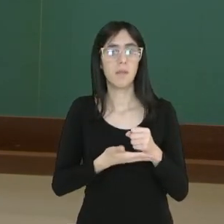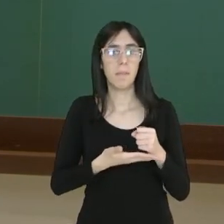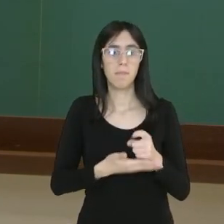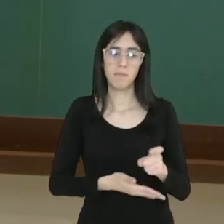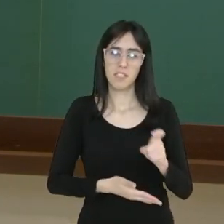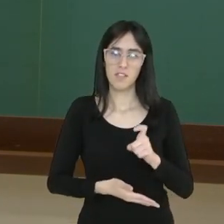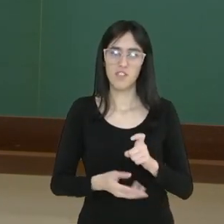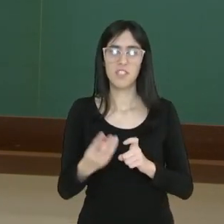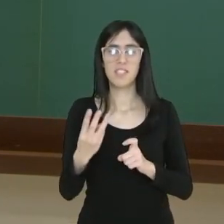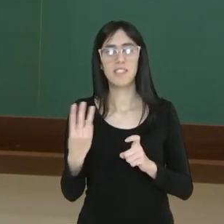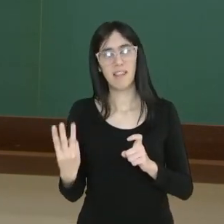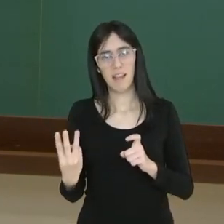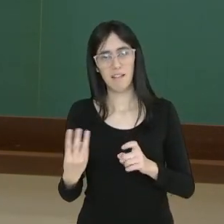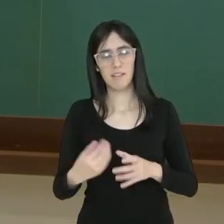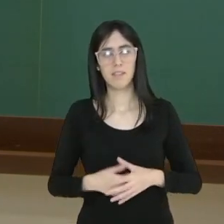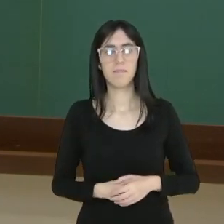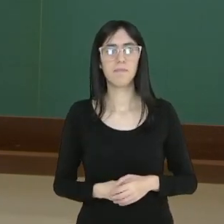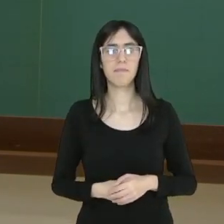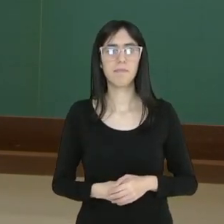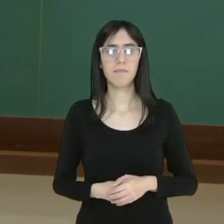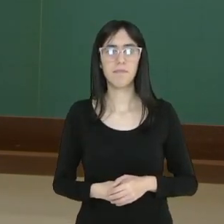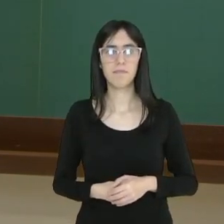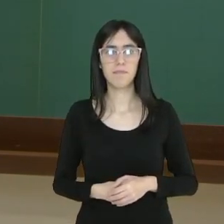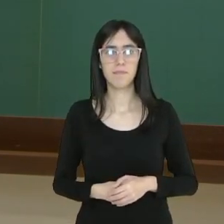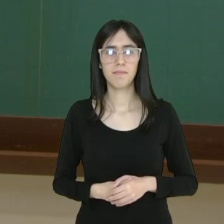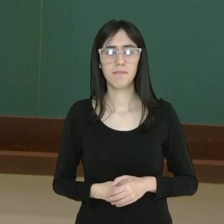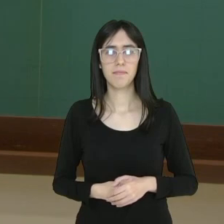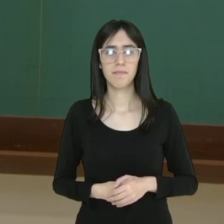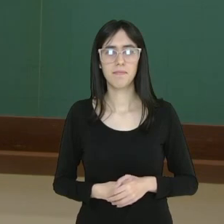x igual a 3.